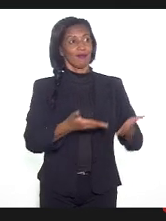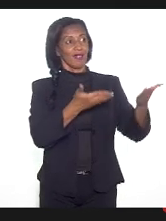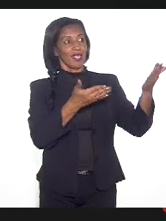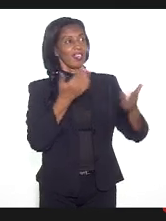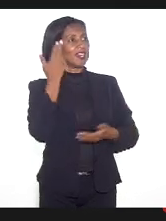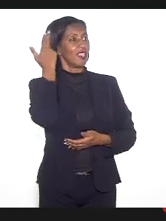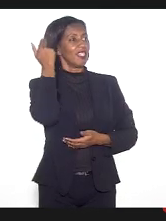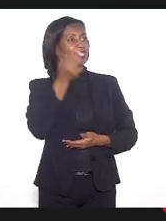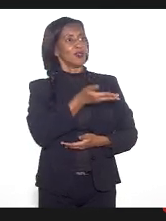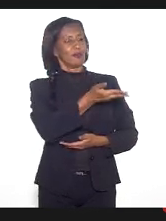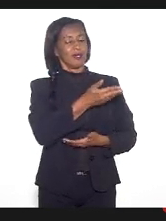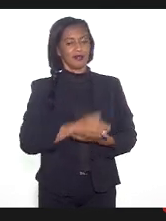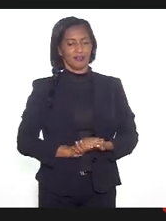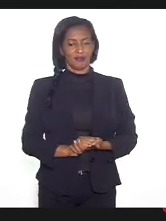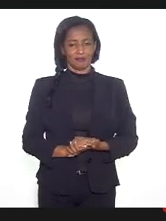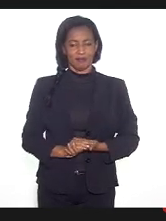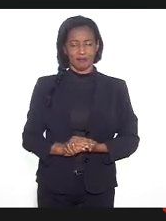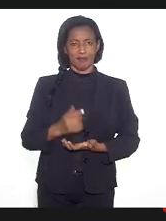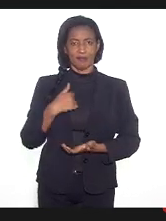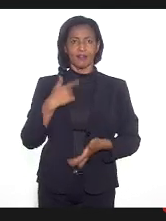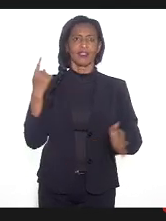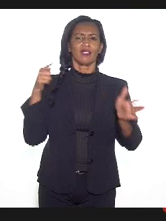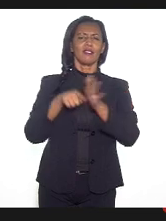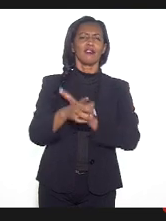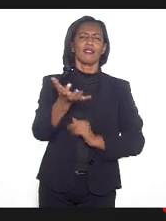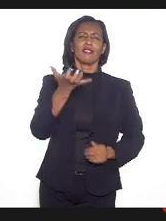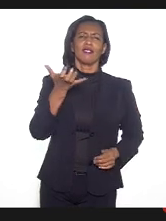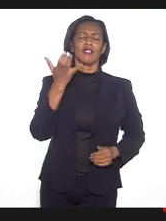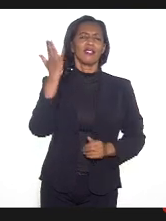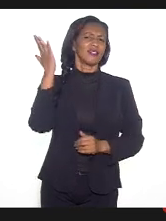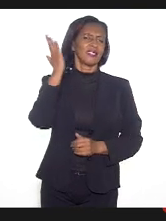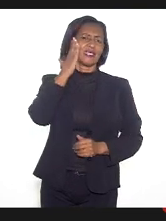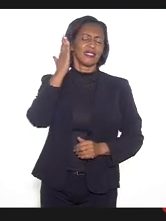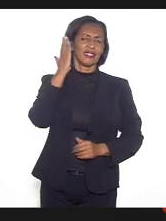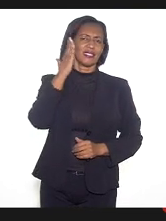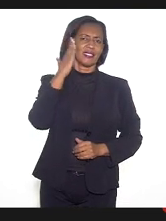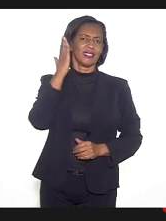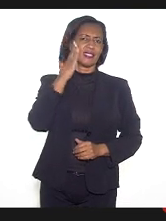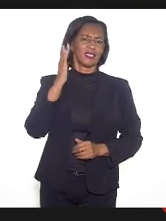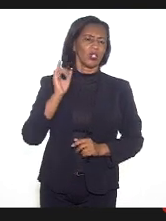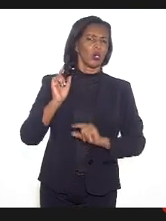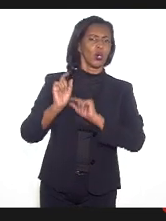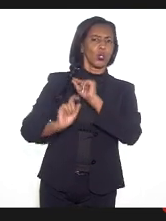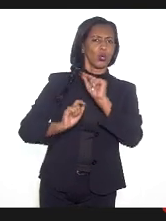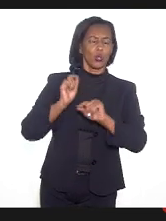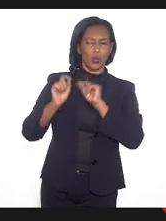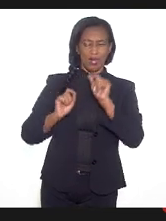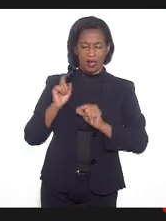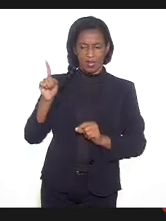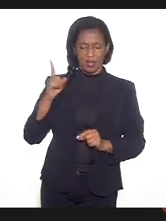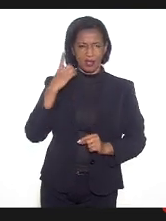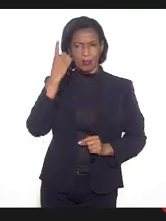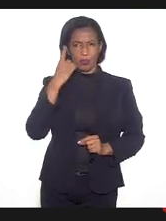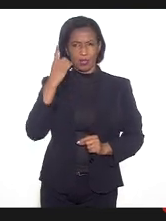Eliomar. Não sabe o que é? Eu gostaria de saber, porque foi proposto pela deputada Marta Rocha